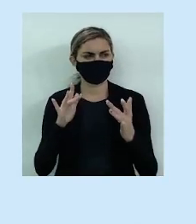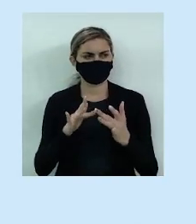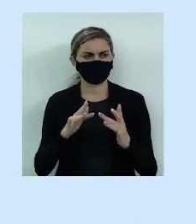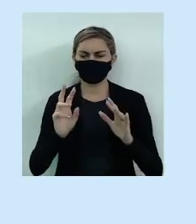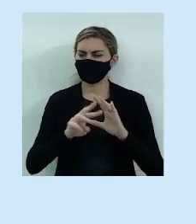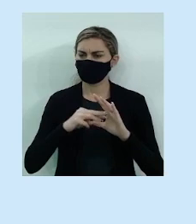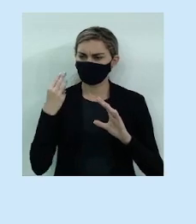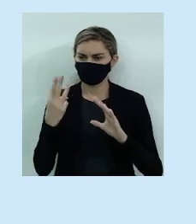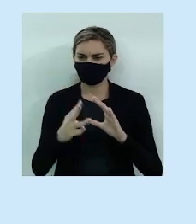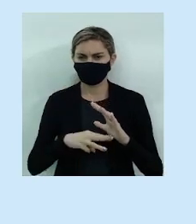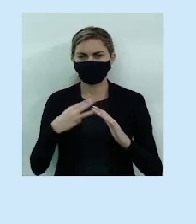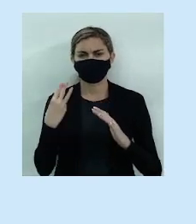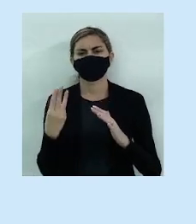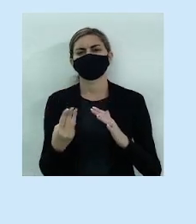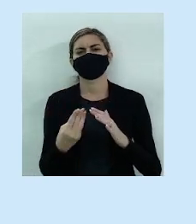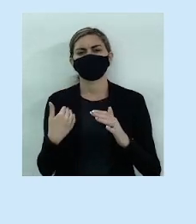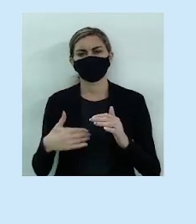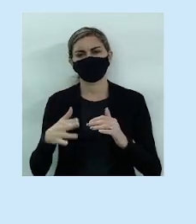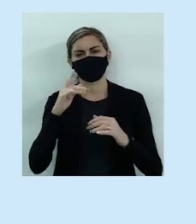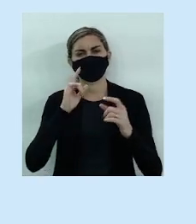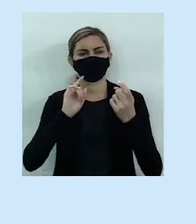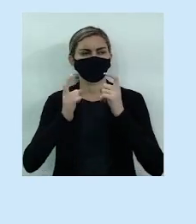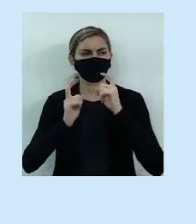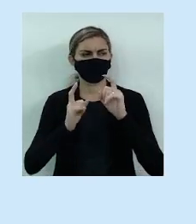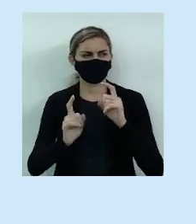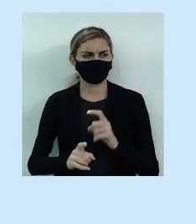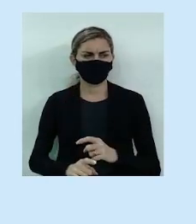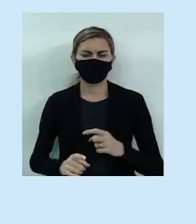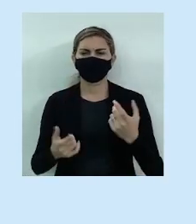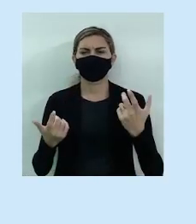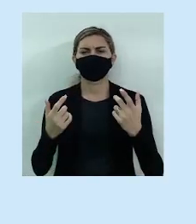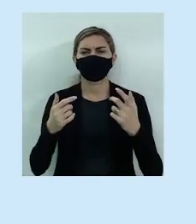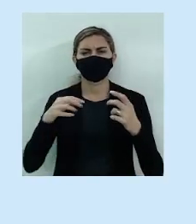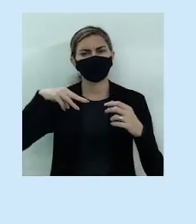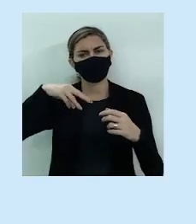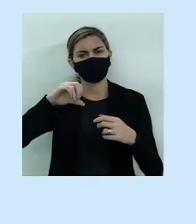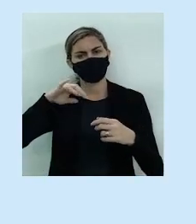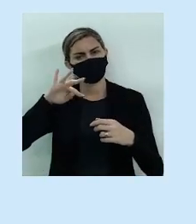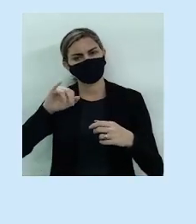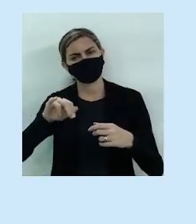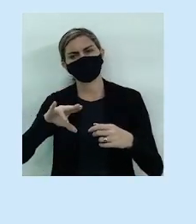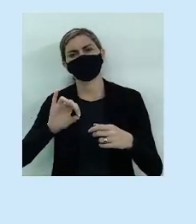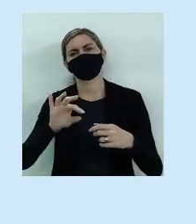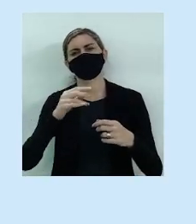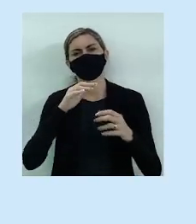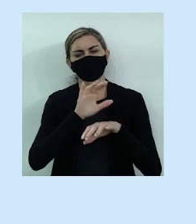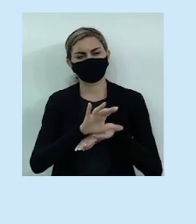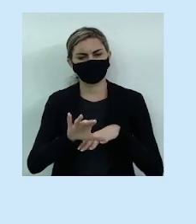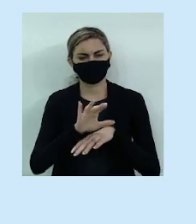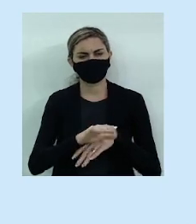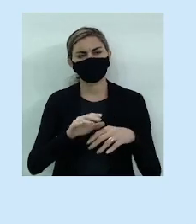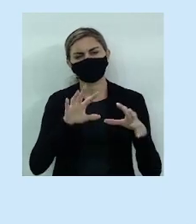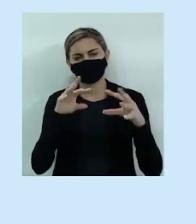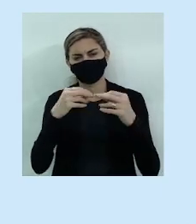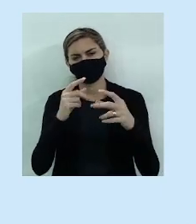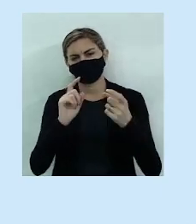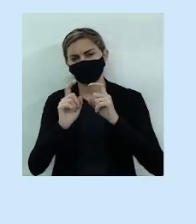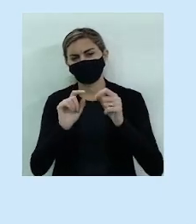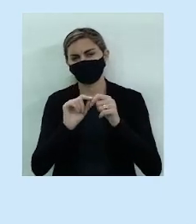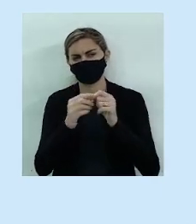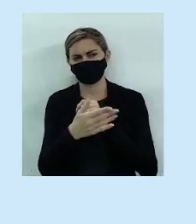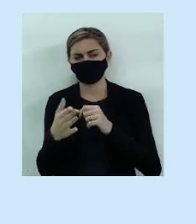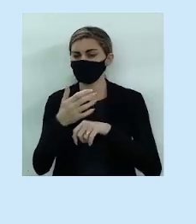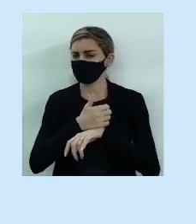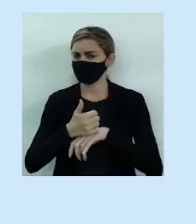manda mensagem, vai no fórum, interage com o monitor do curso. Então, toda essa interação vai fazer de vocês